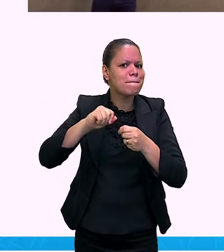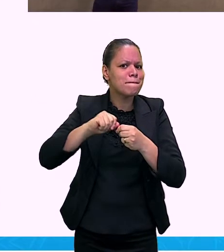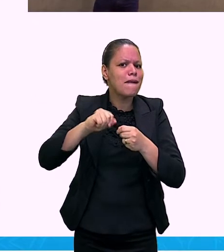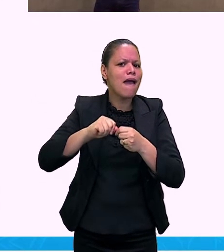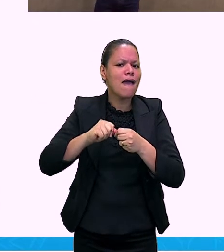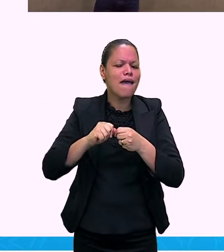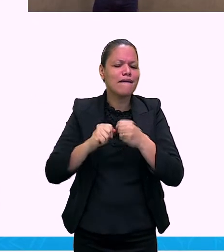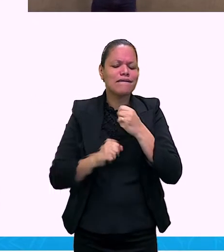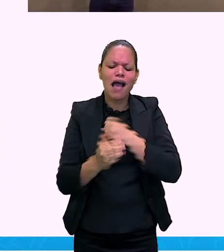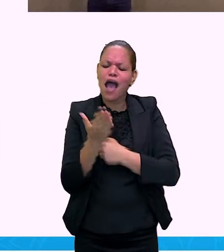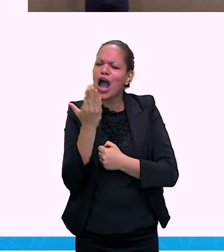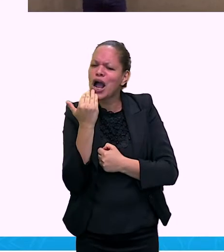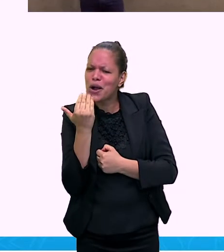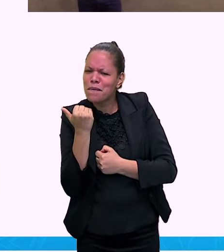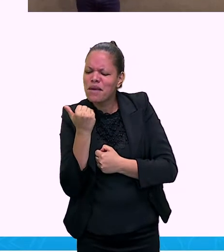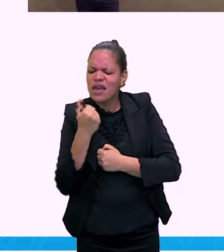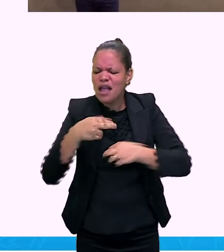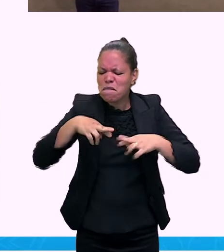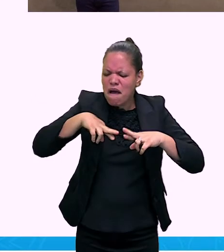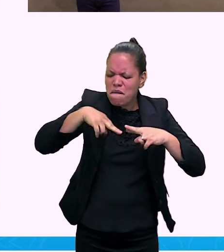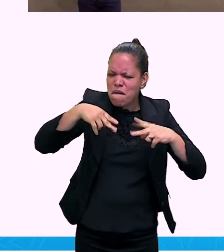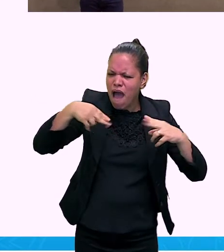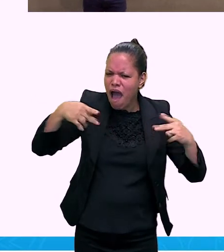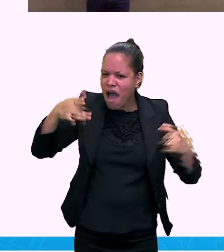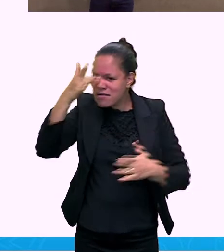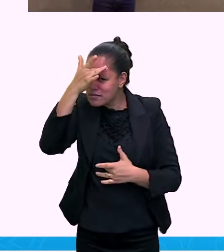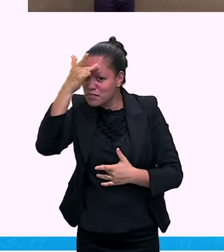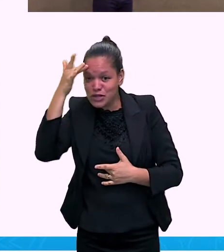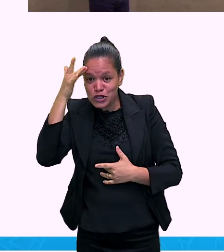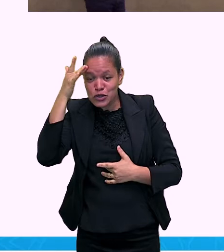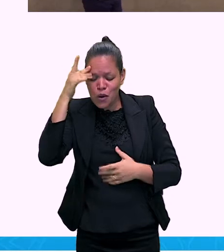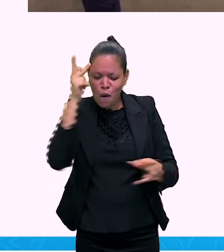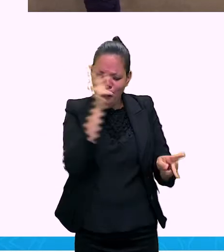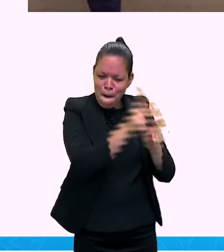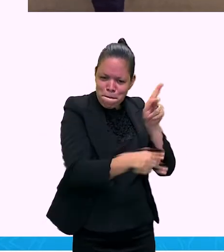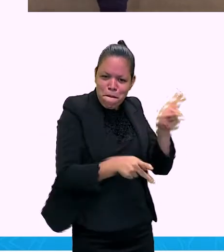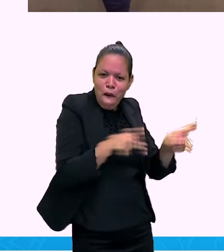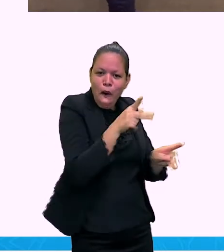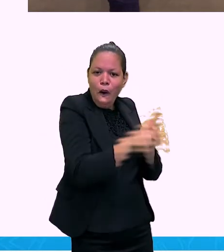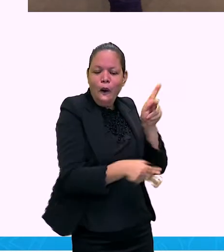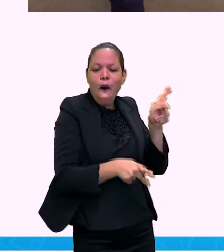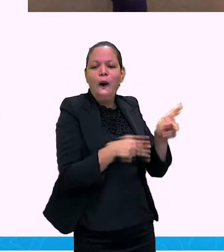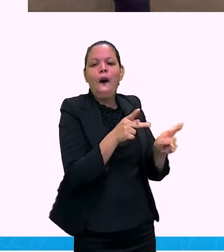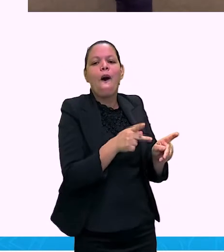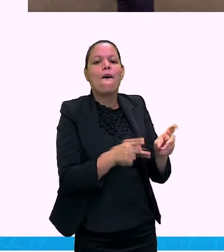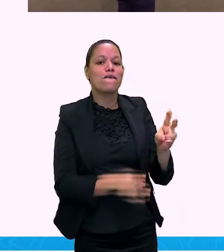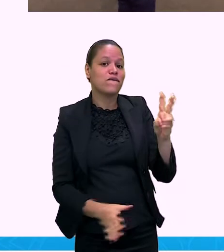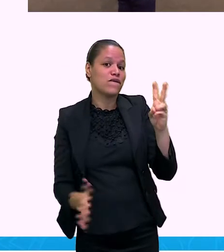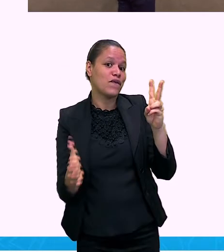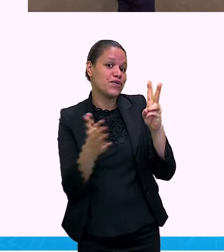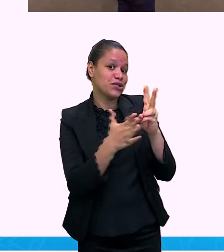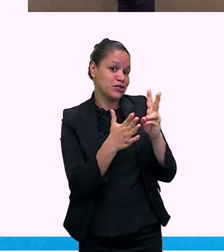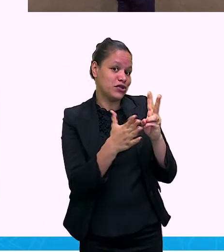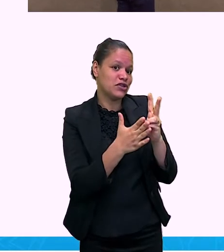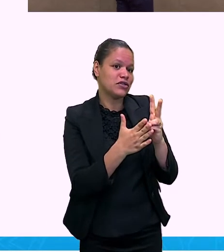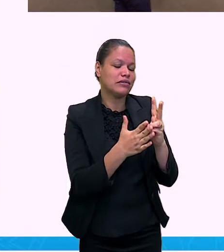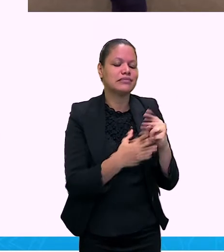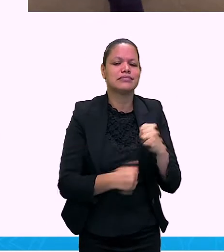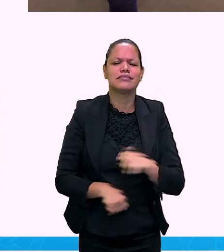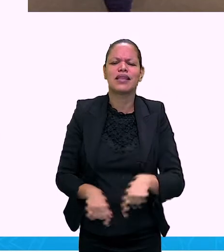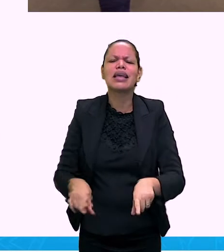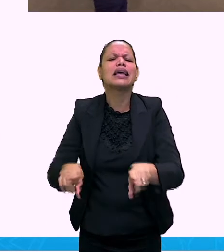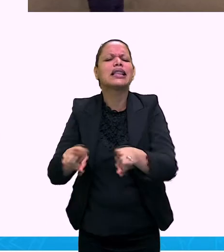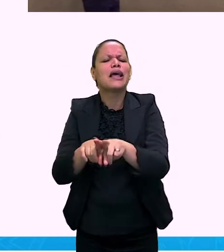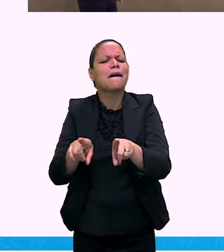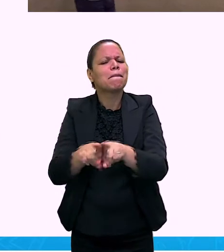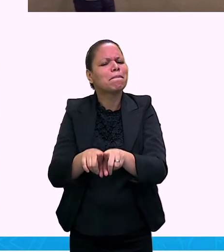fonte de alimentação para muitos povos e principalmente os indígenas. E também aqui é a questão da agricultura, né? Da